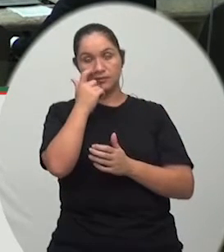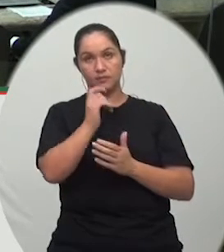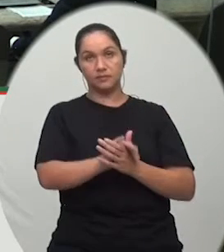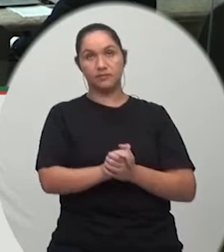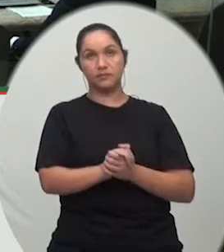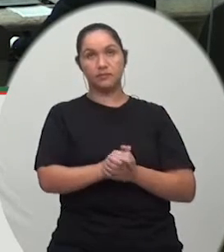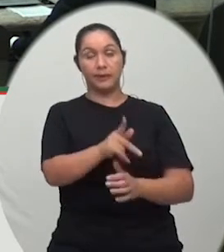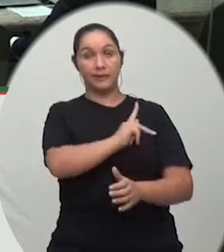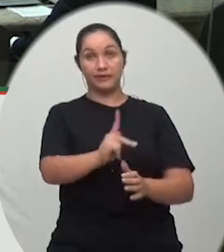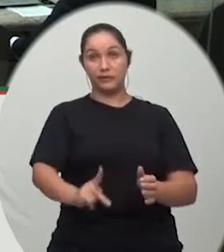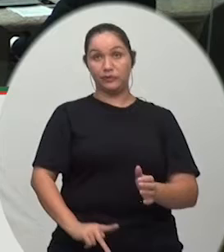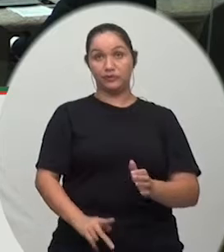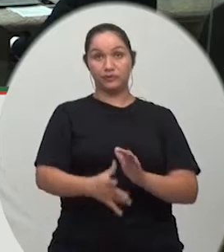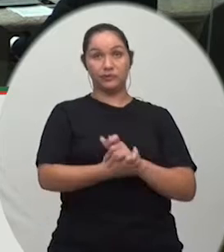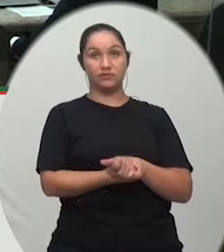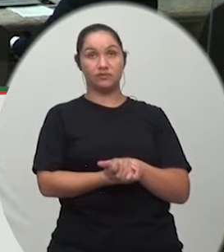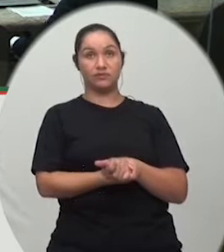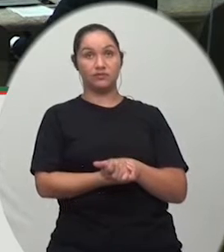Seu presidente?